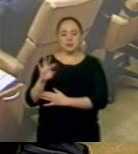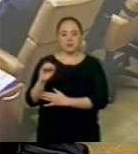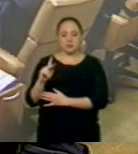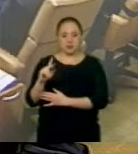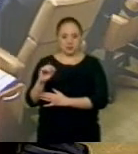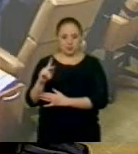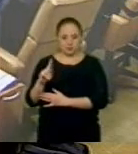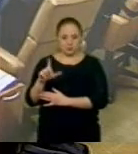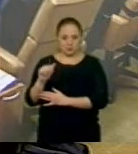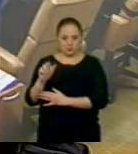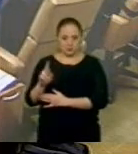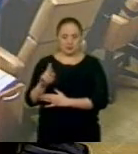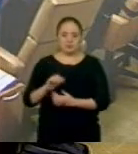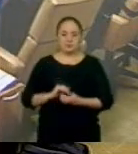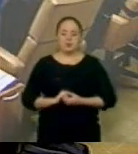Quando eu